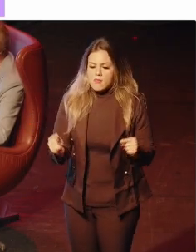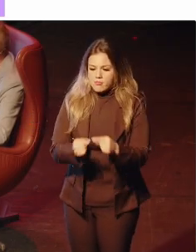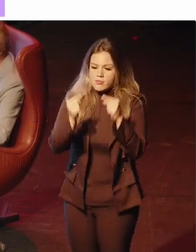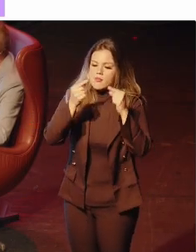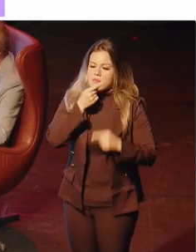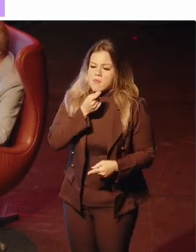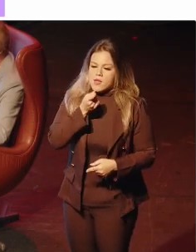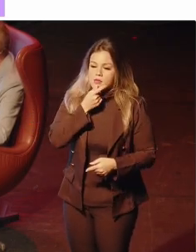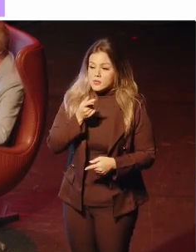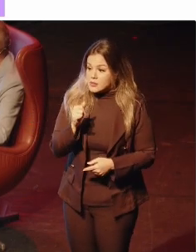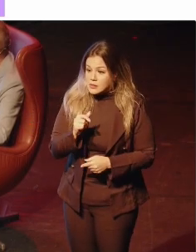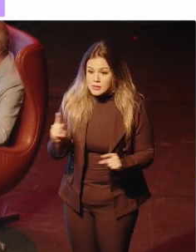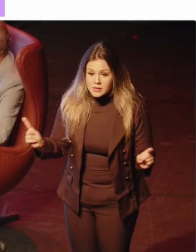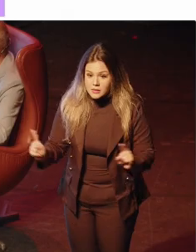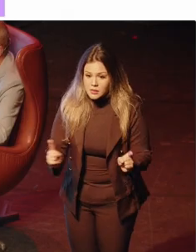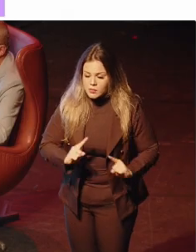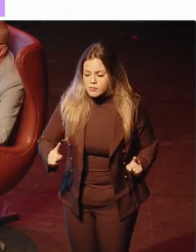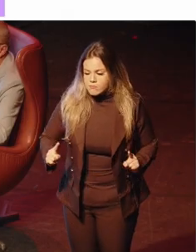marcadores no sangue